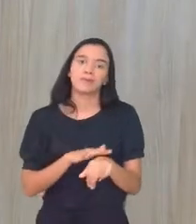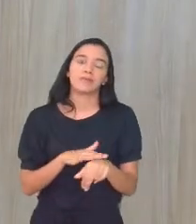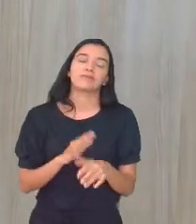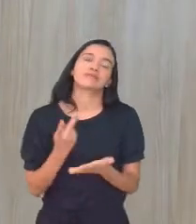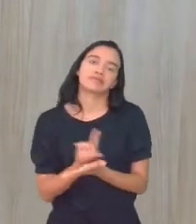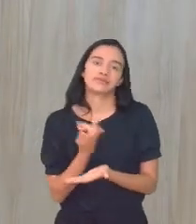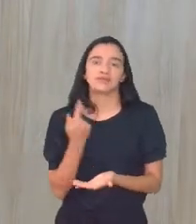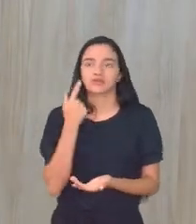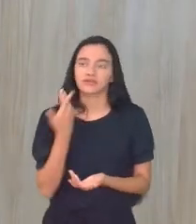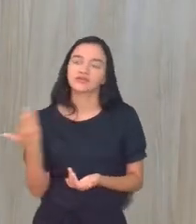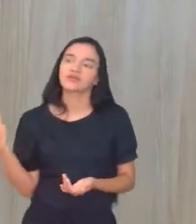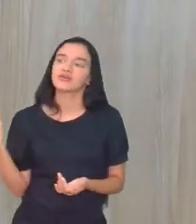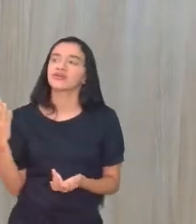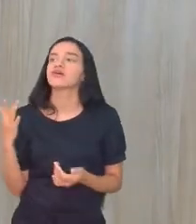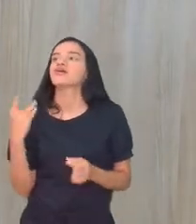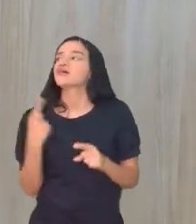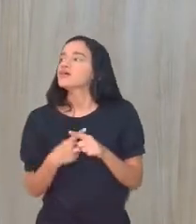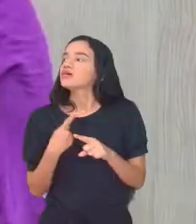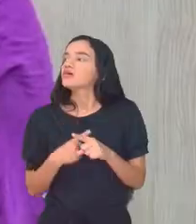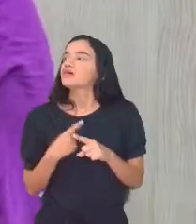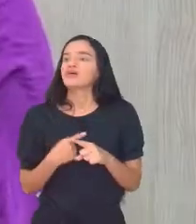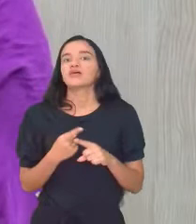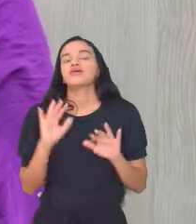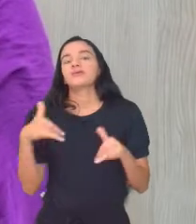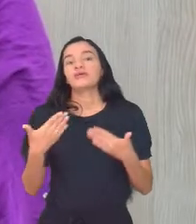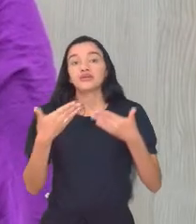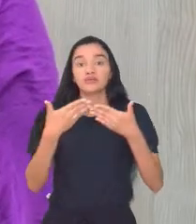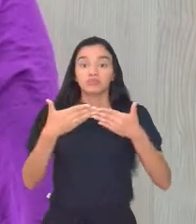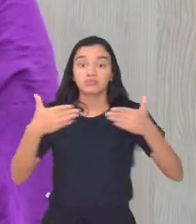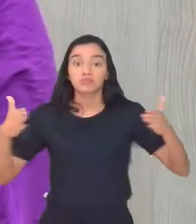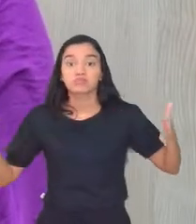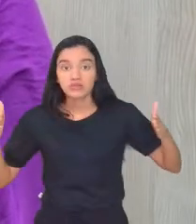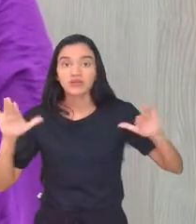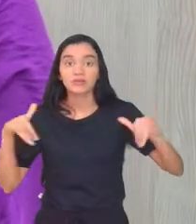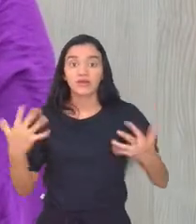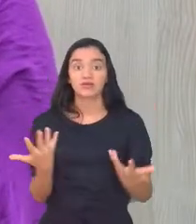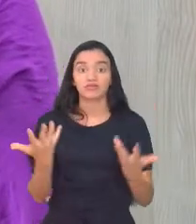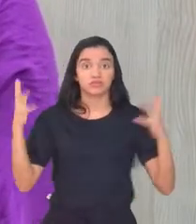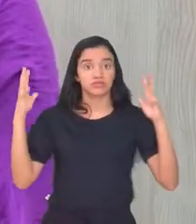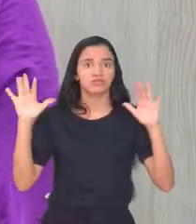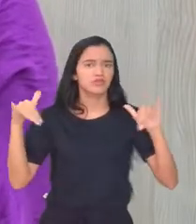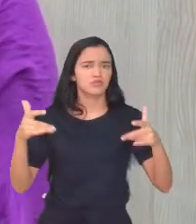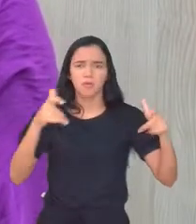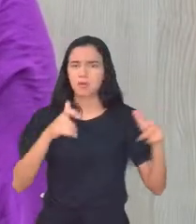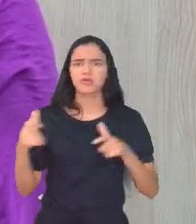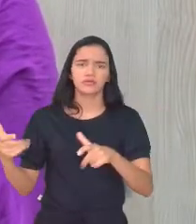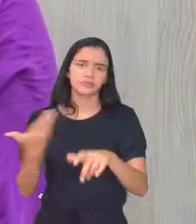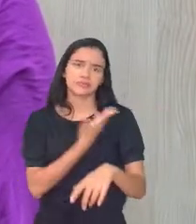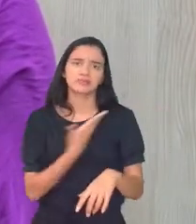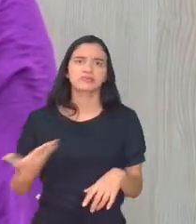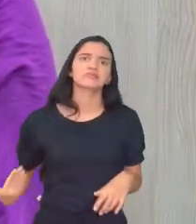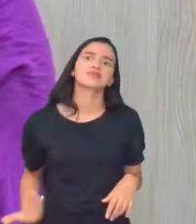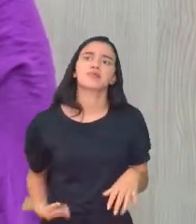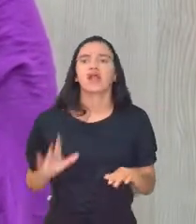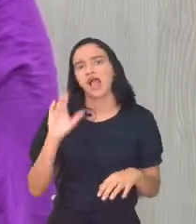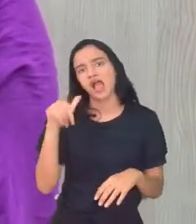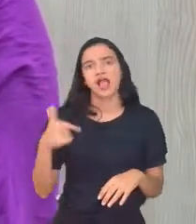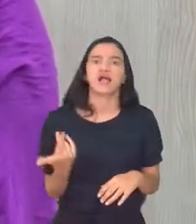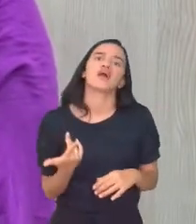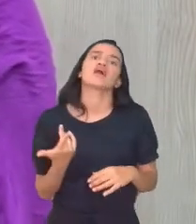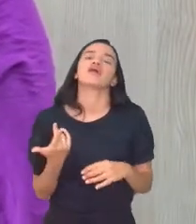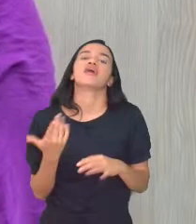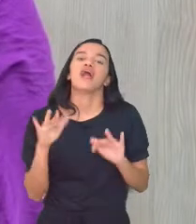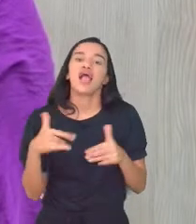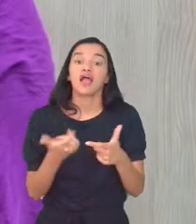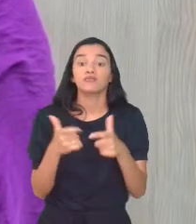o caso aqui. Porque então, também, né, Luciano, essa isso. questão de inauguração de qualquer espaço público é algo